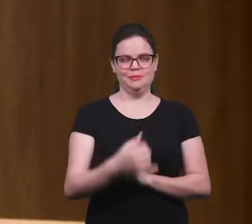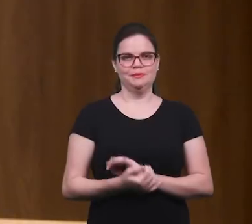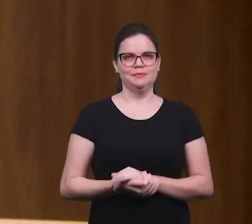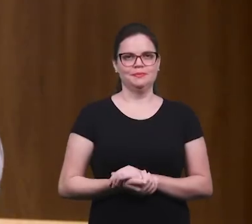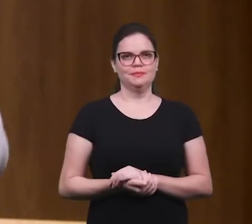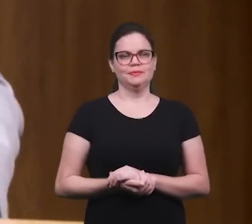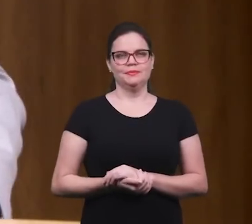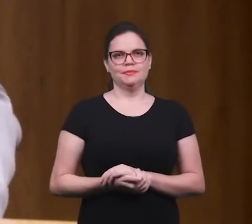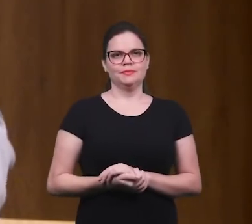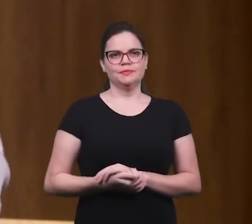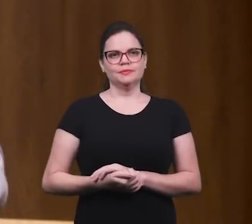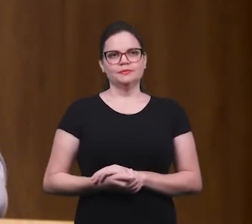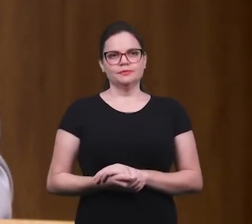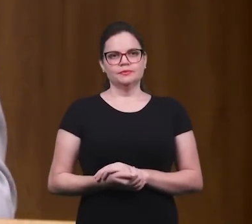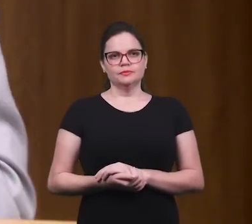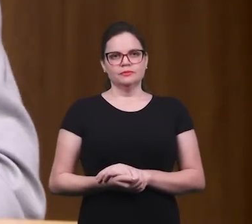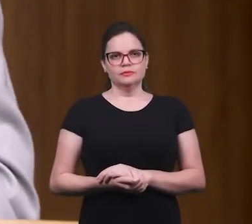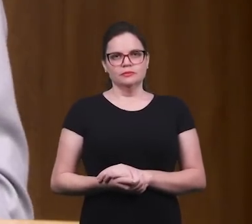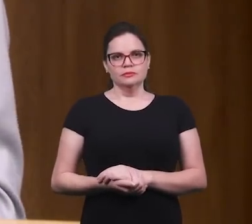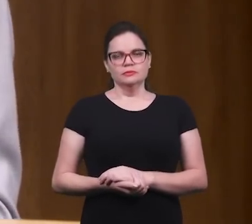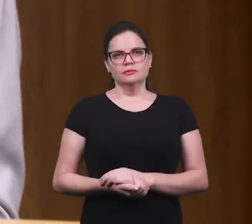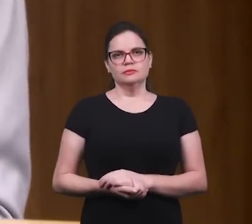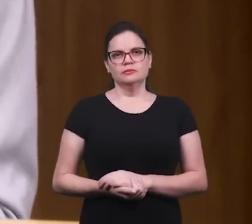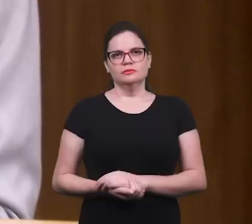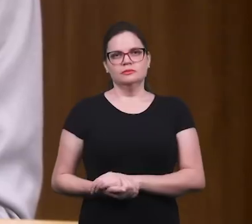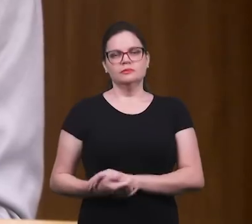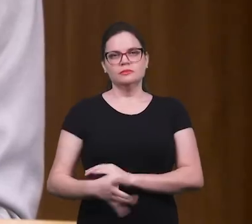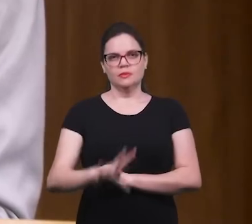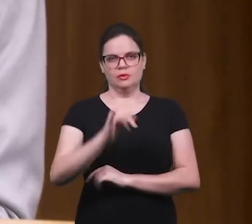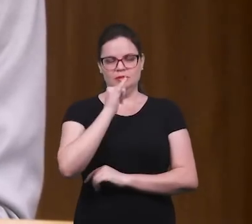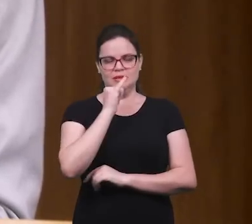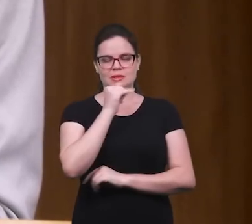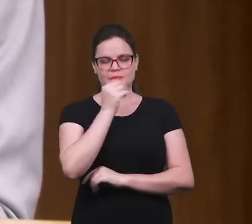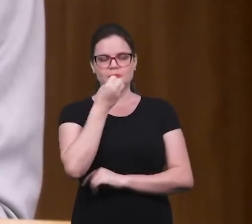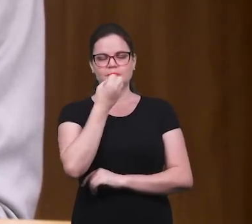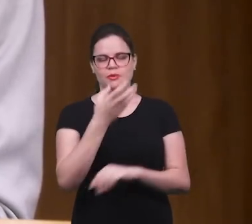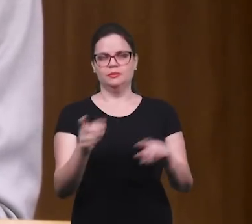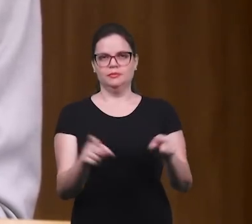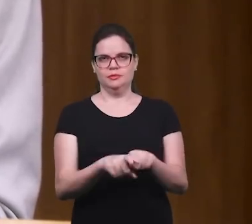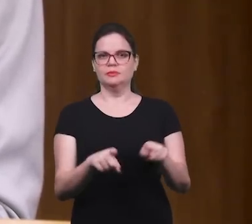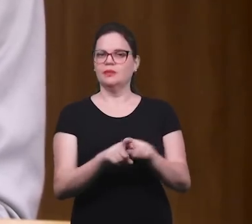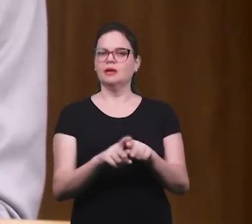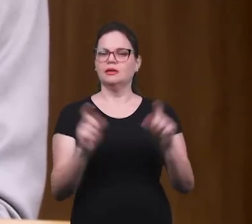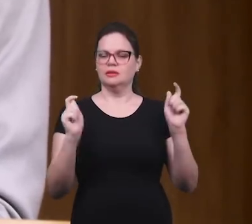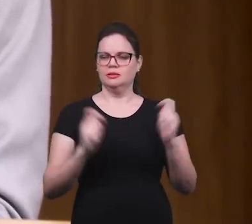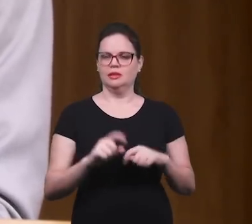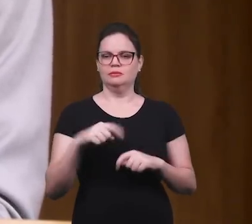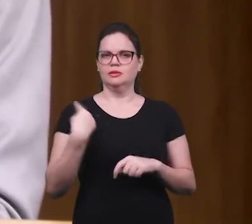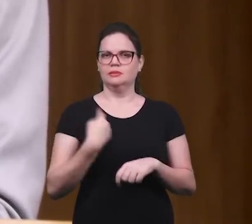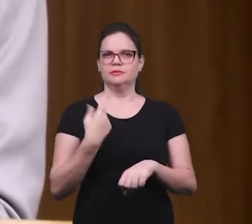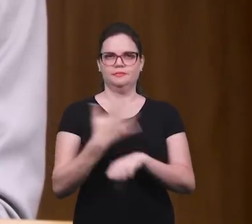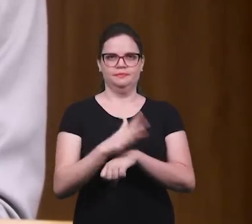de abrir esse tema para vocês, um exemplo muito bom sobre isso, por exemplo, prático.